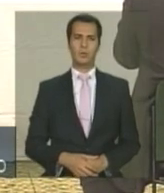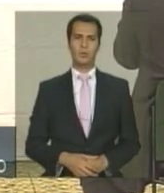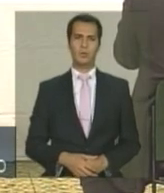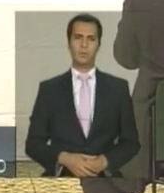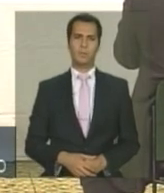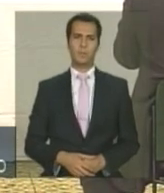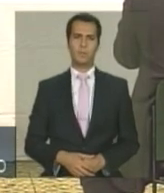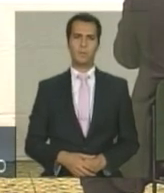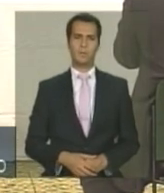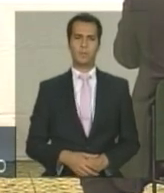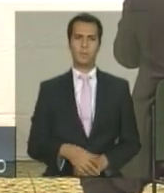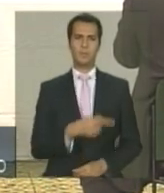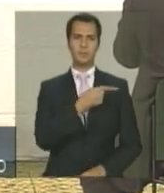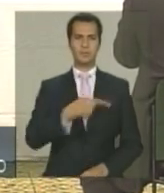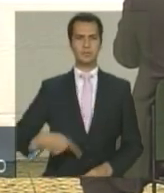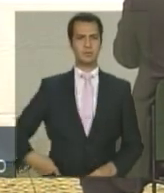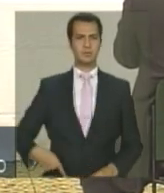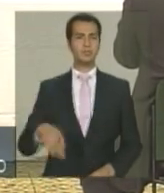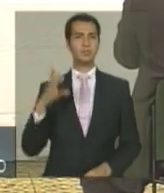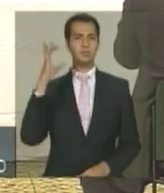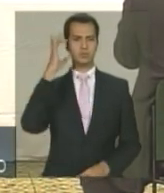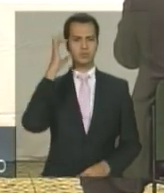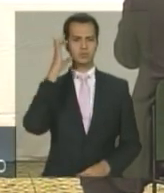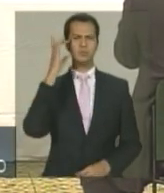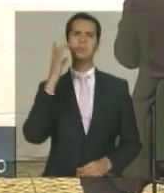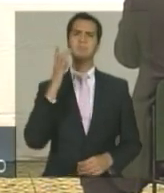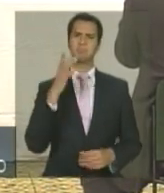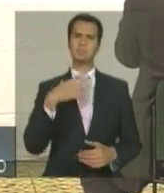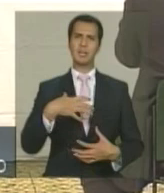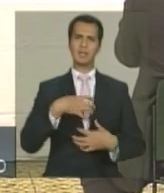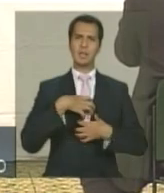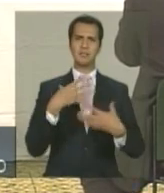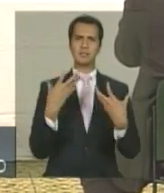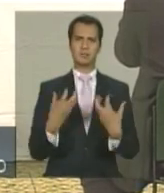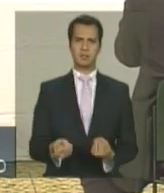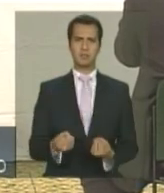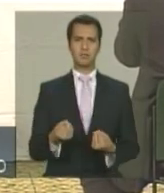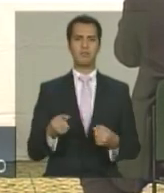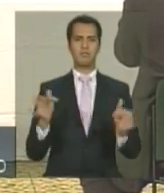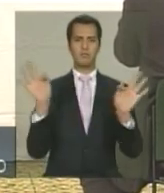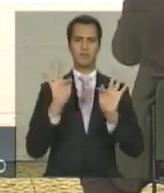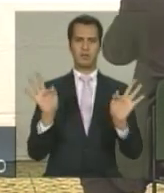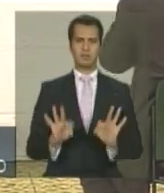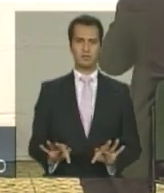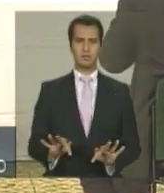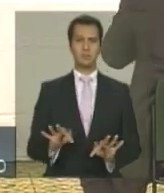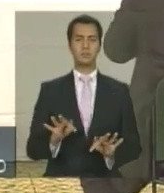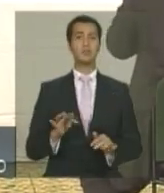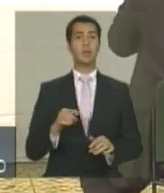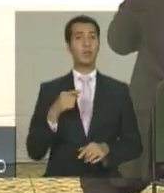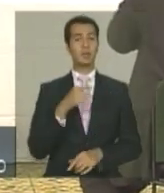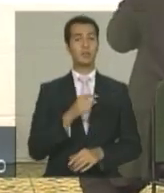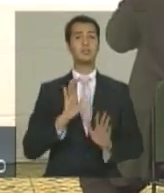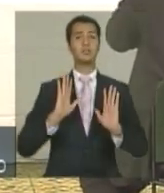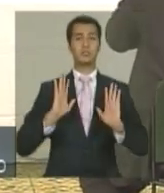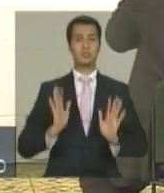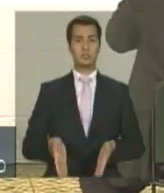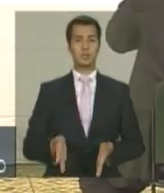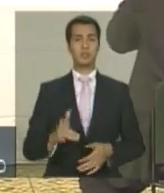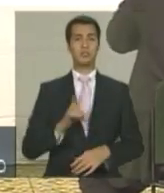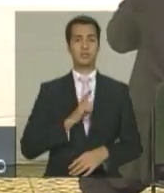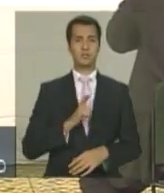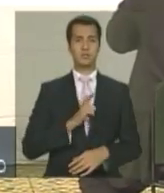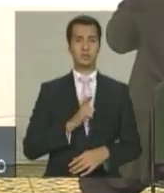alegria. Ela conhece a atividade da empresa, já teve a oportunidade de conversar com os dirigentes da empresa em